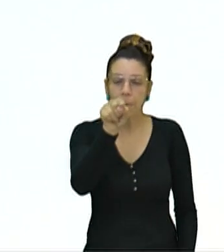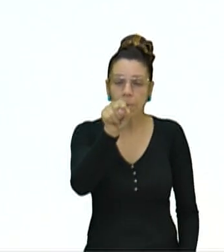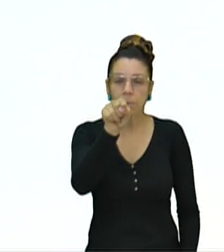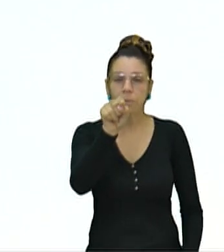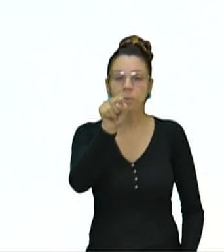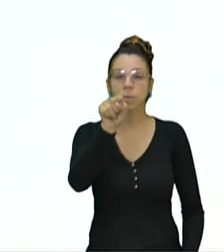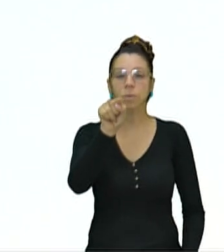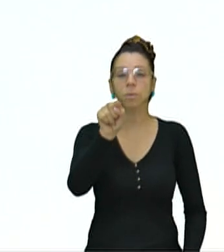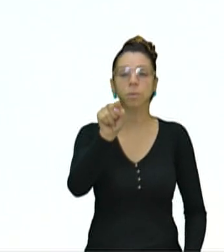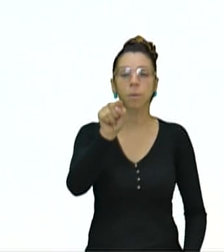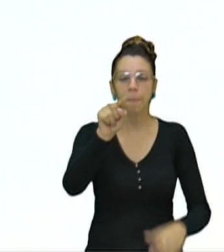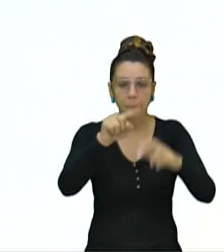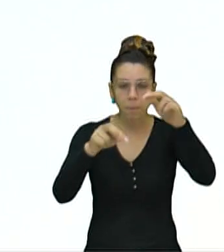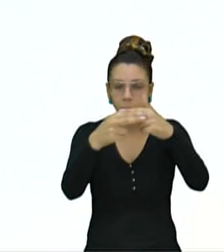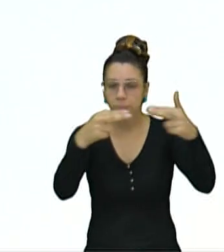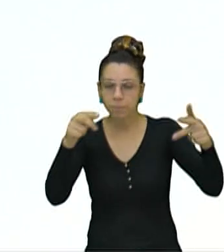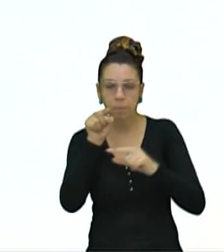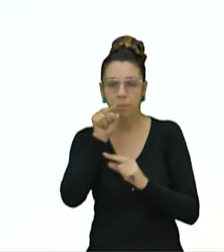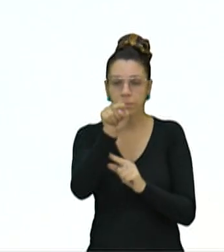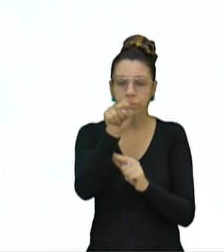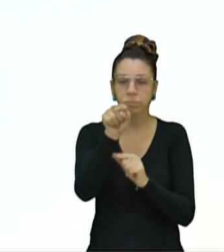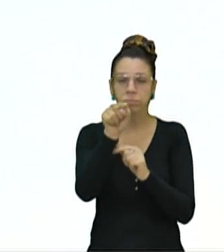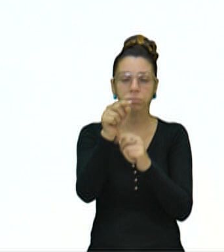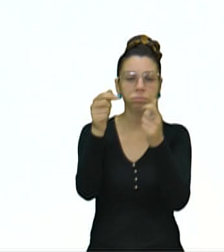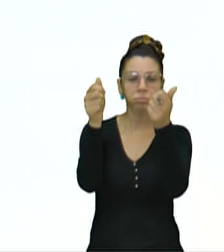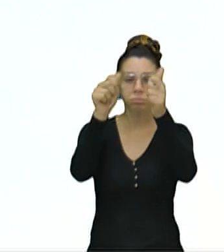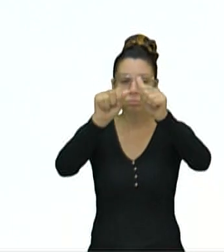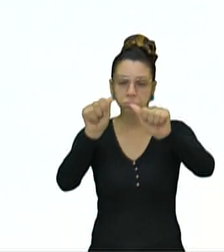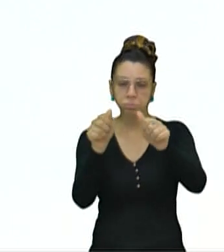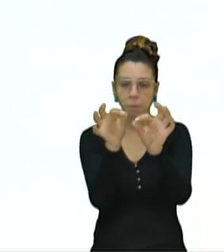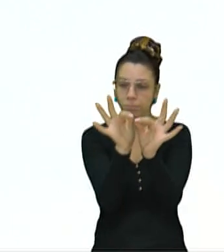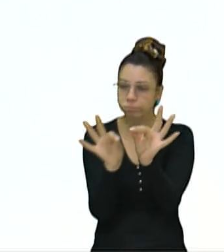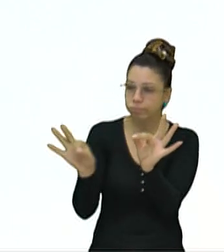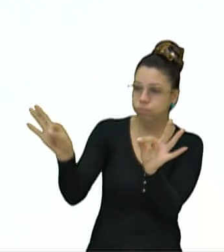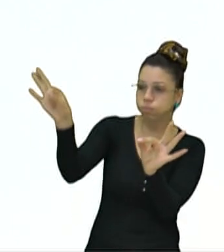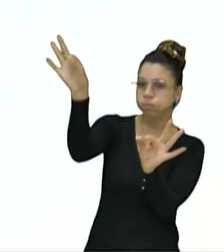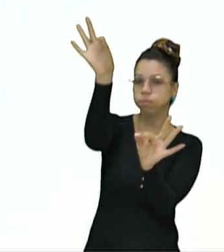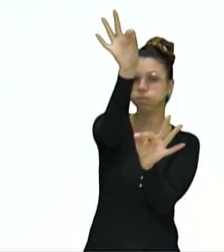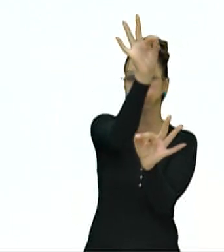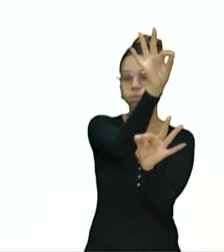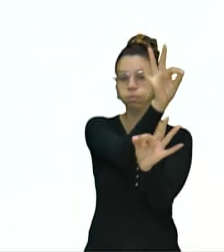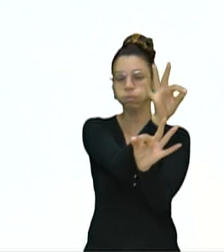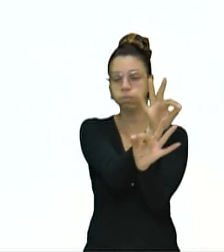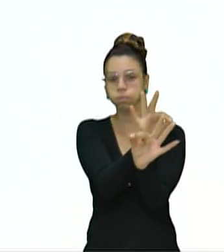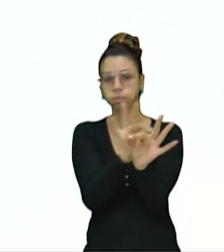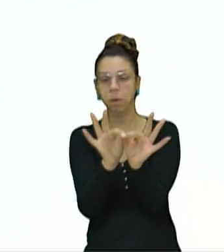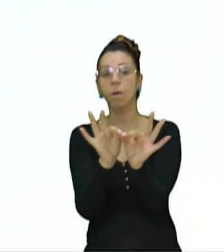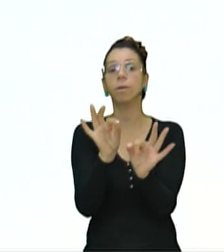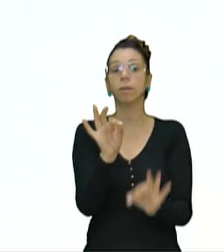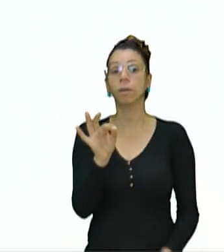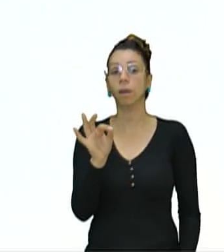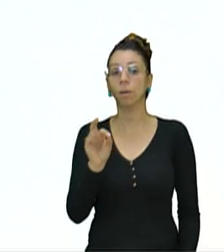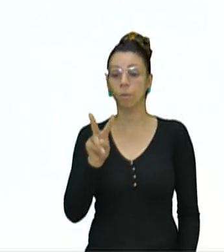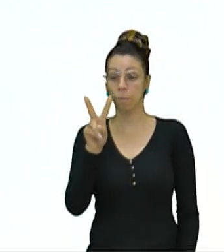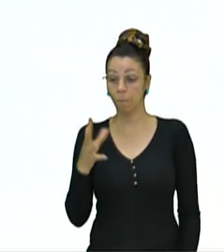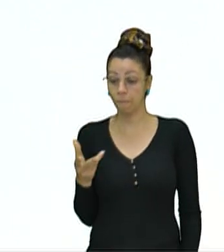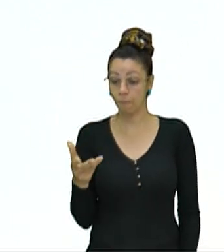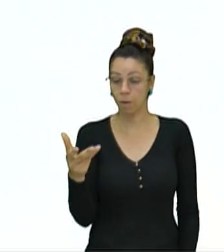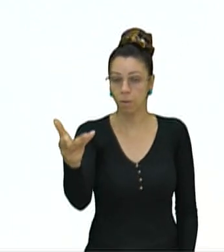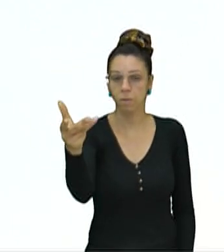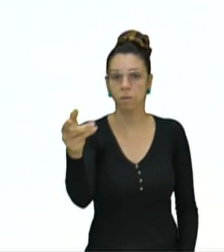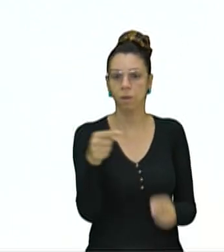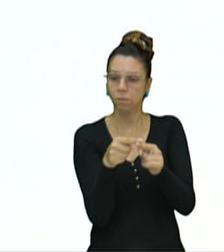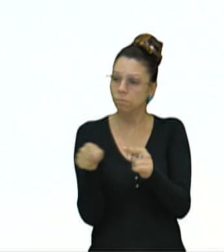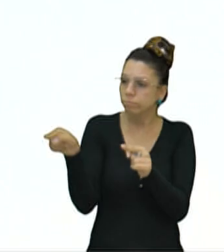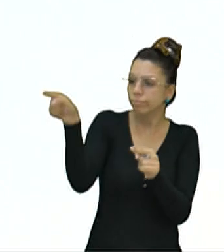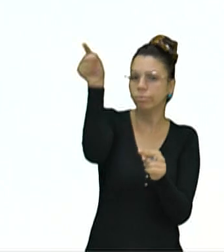Coisa linda. Um ponto material descreve uma circunferência com velocidade constante e intensidade de sentido. Meu Deus